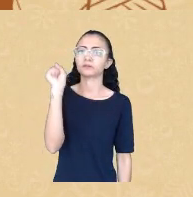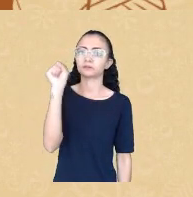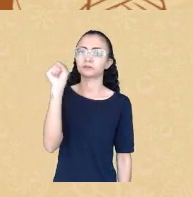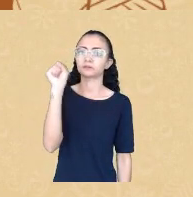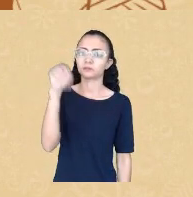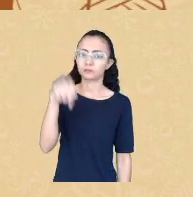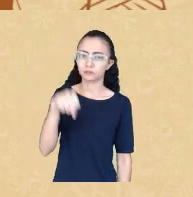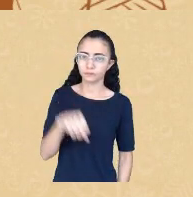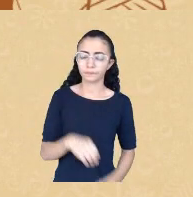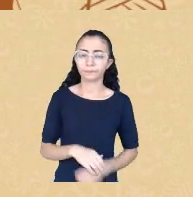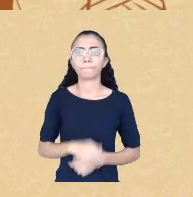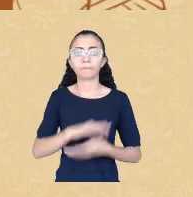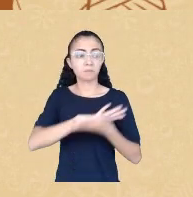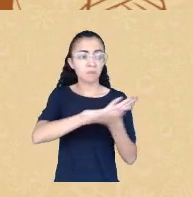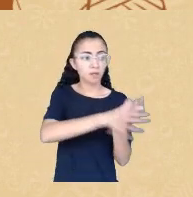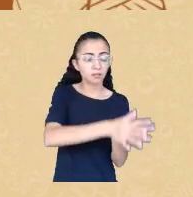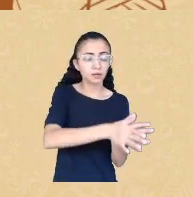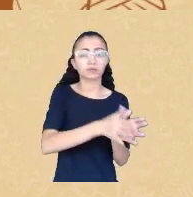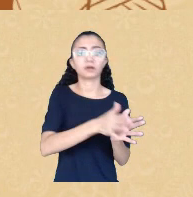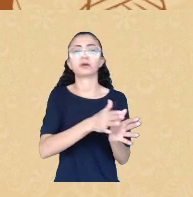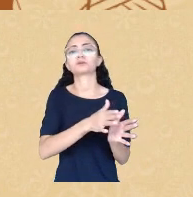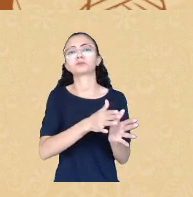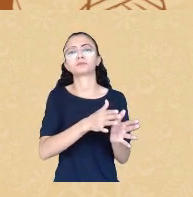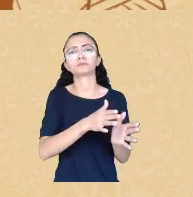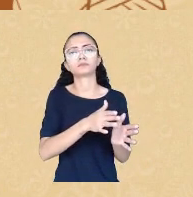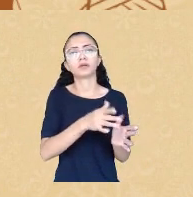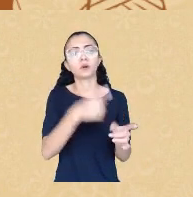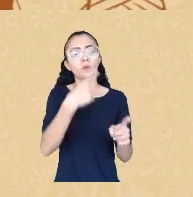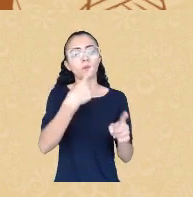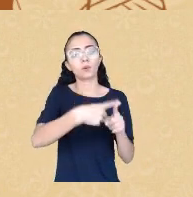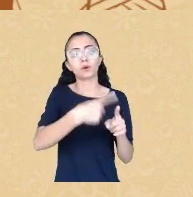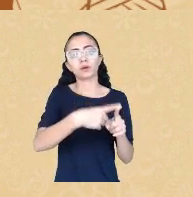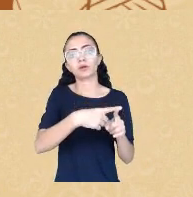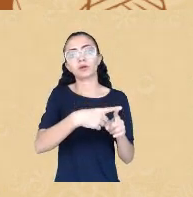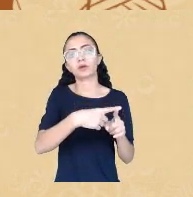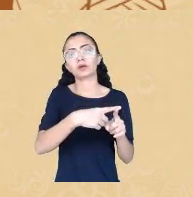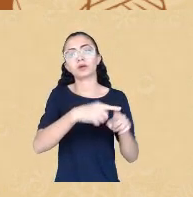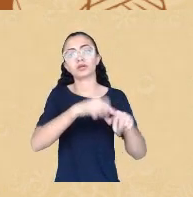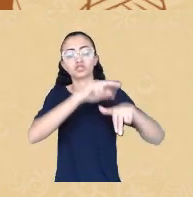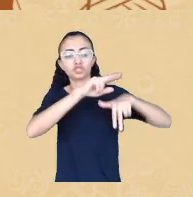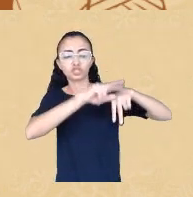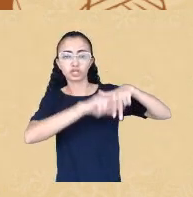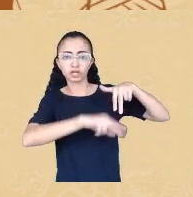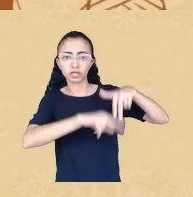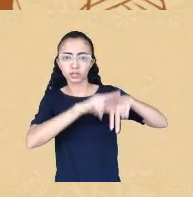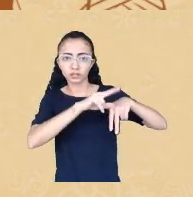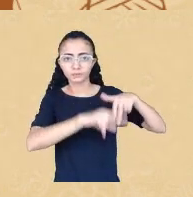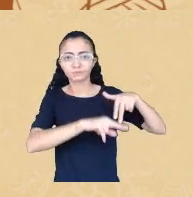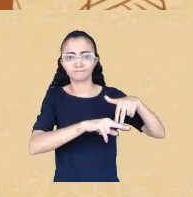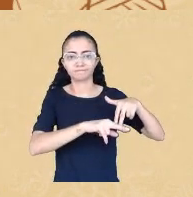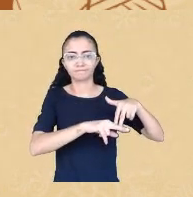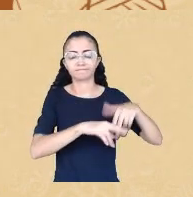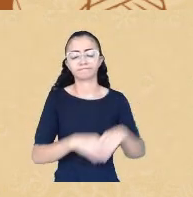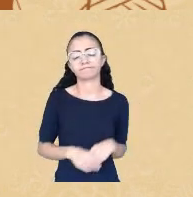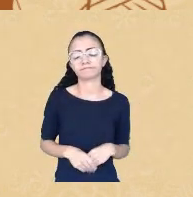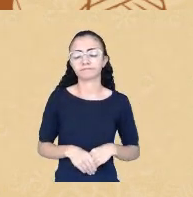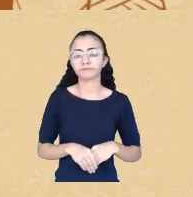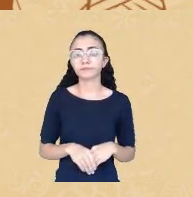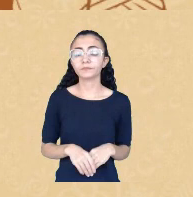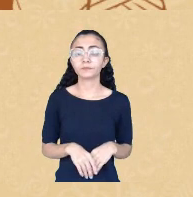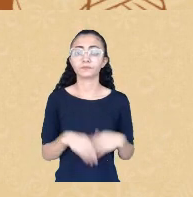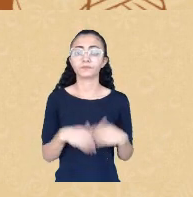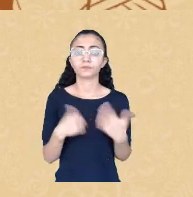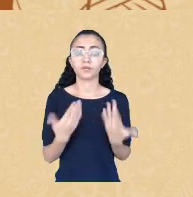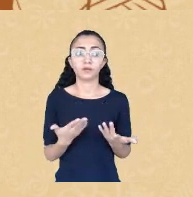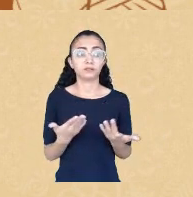maltratado ou infelizado era em função da identidade do gênero ou da orientação sexual. Tá? Um número bem menor em países